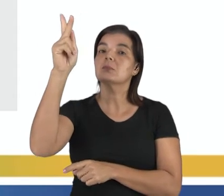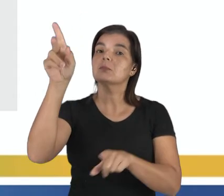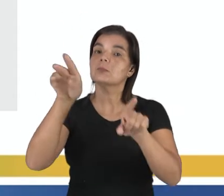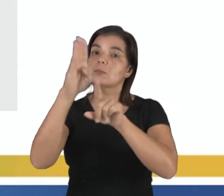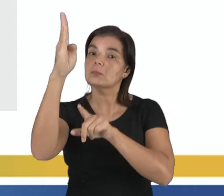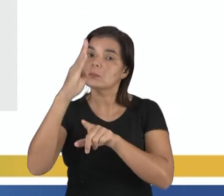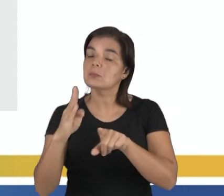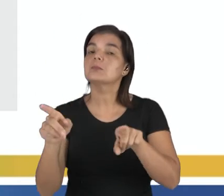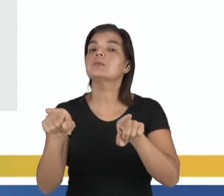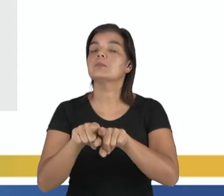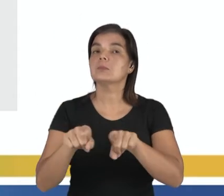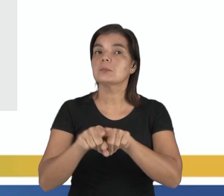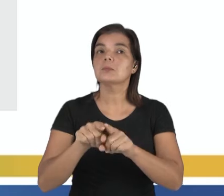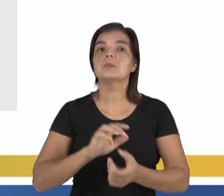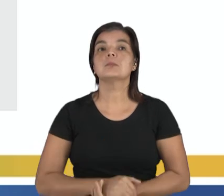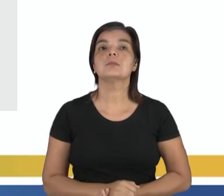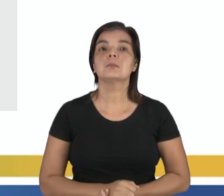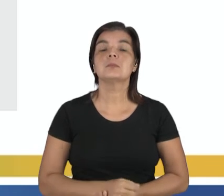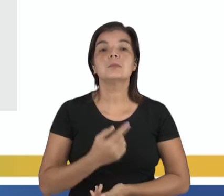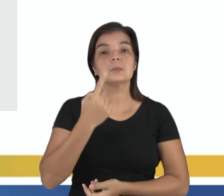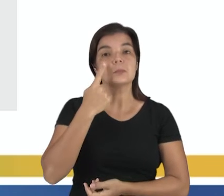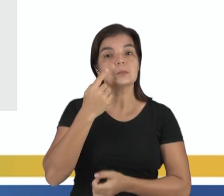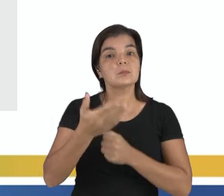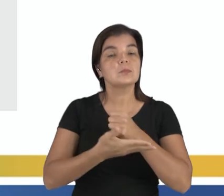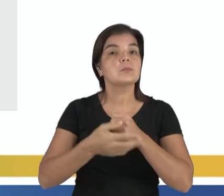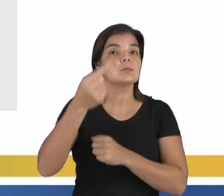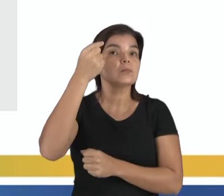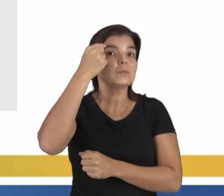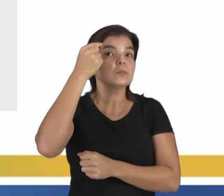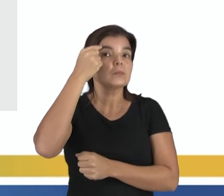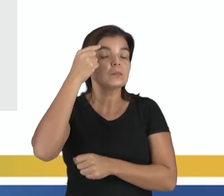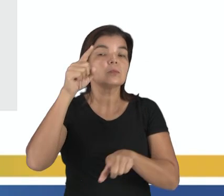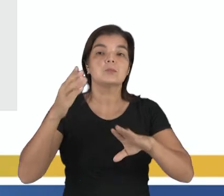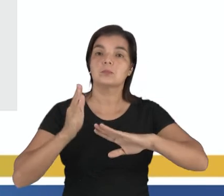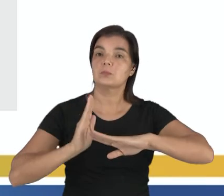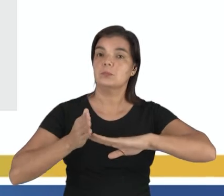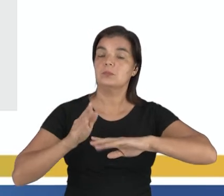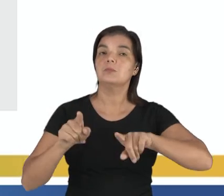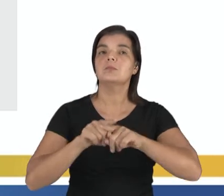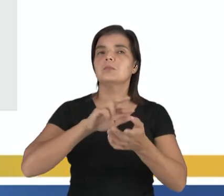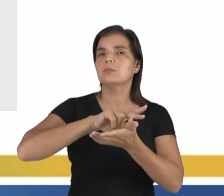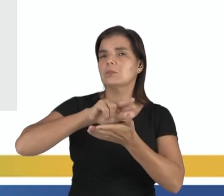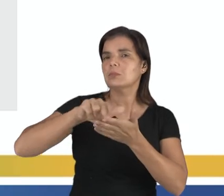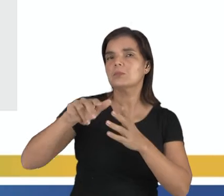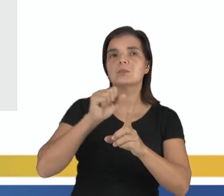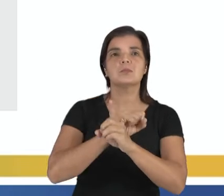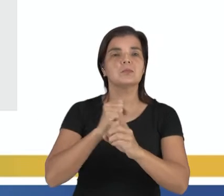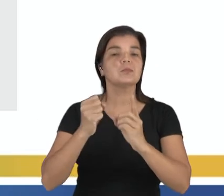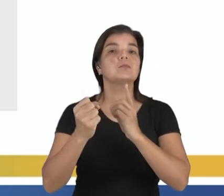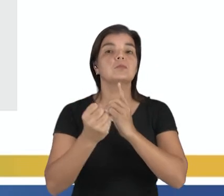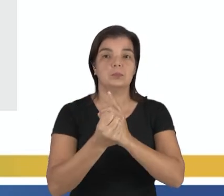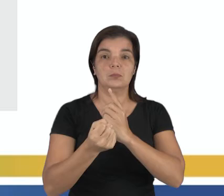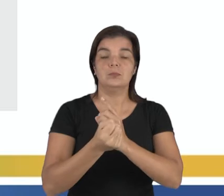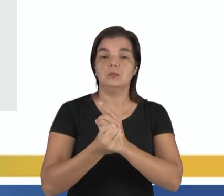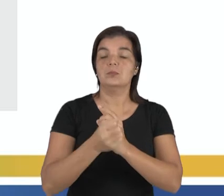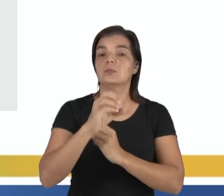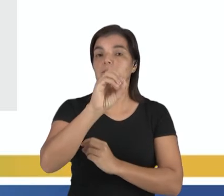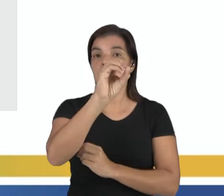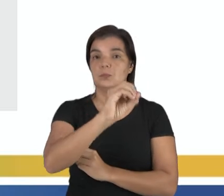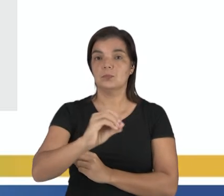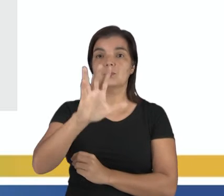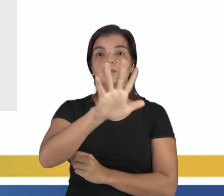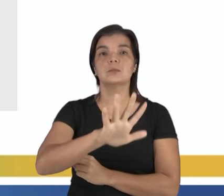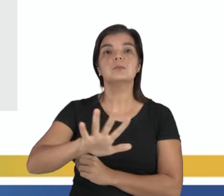Mineira também, né? E vai ser base do pensamento contemporâneo em muitas sociedades ocidentais, no que diz respeito,